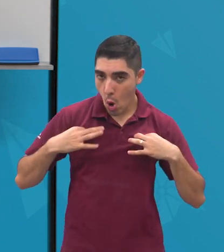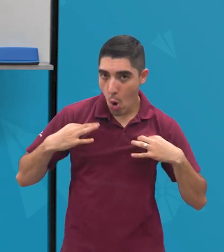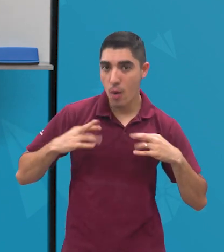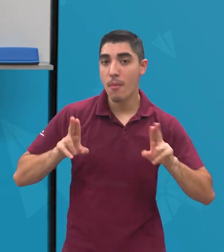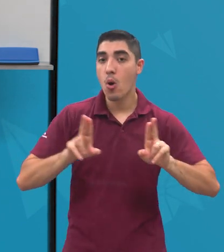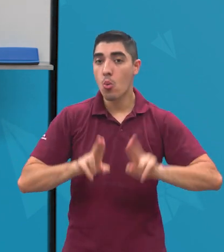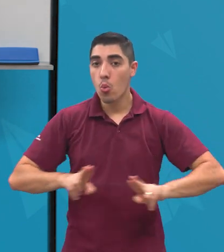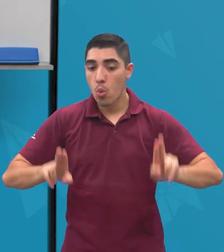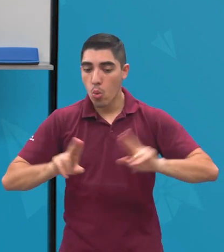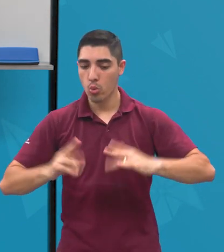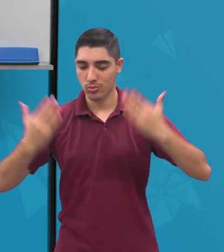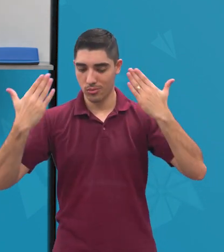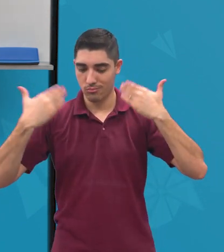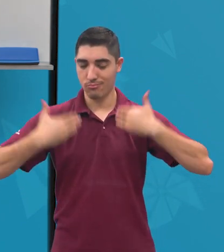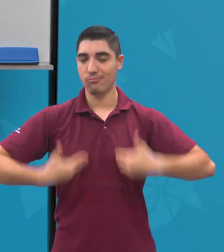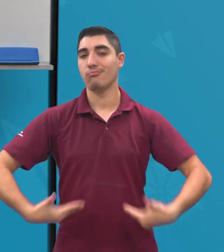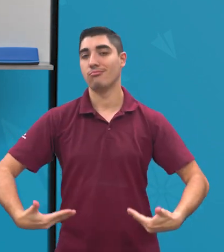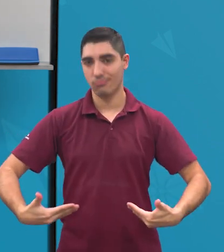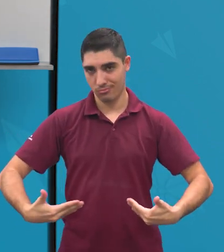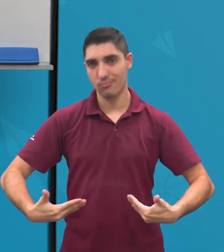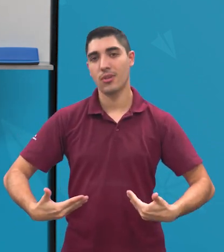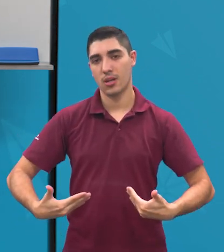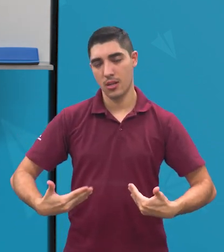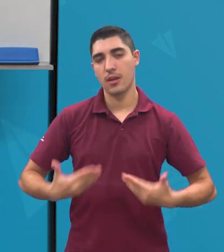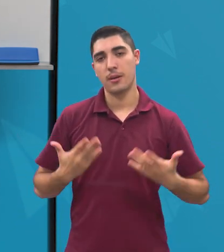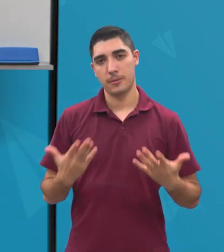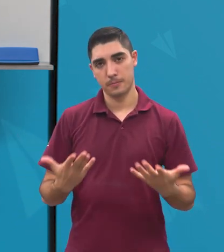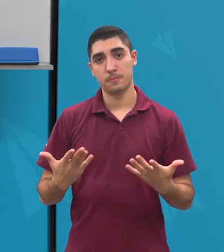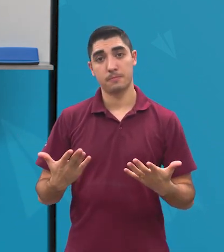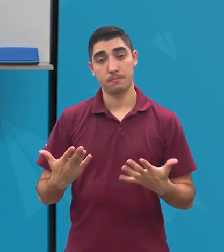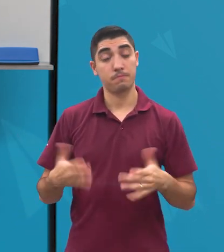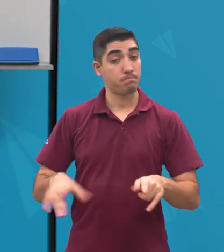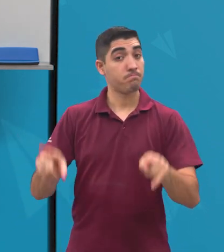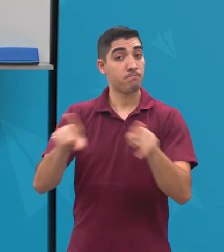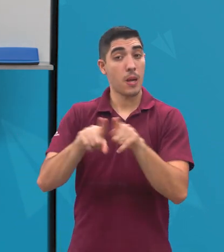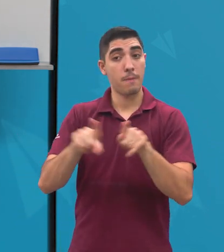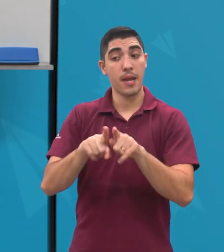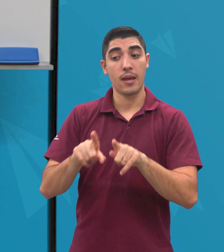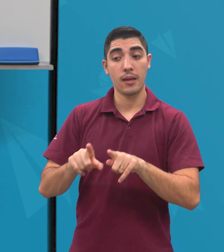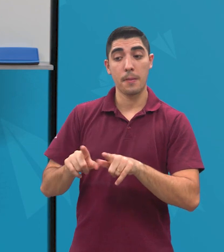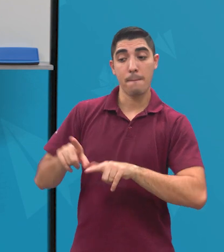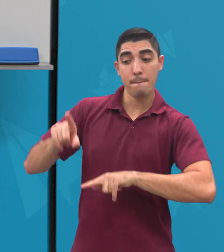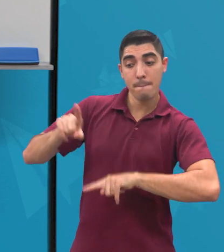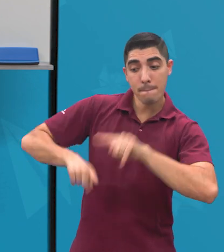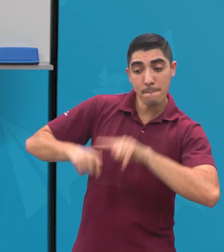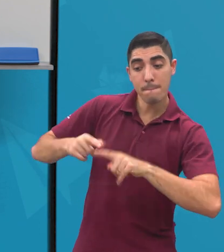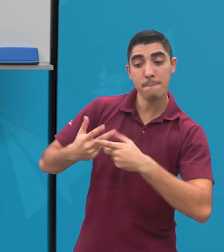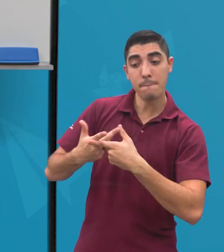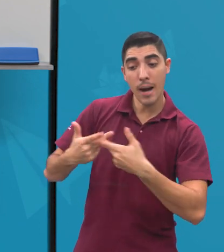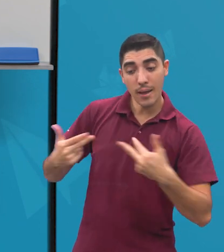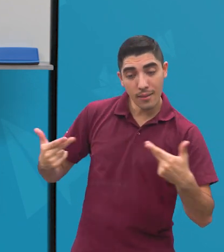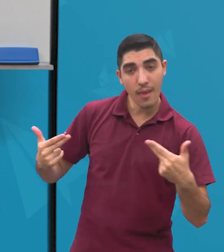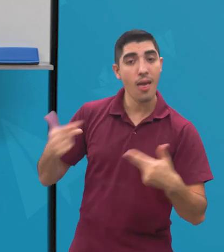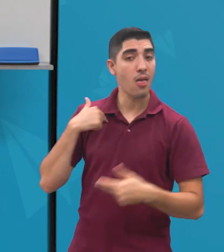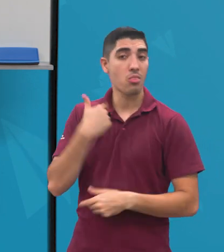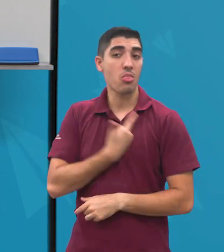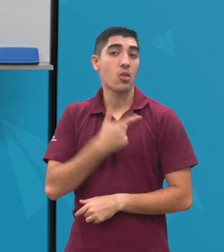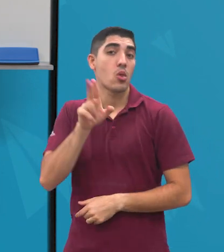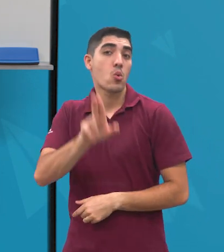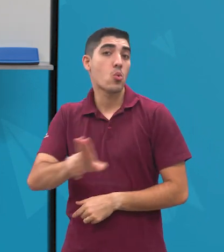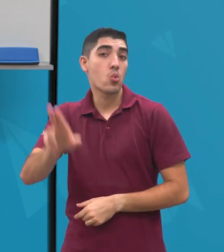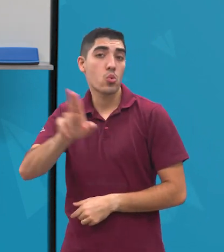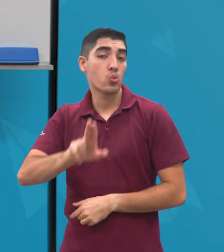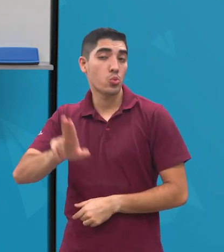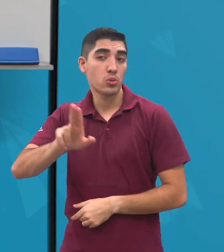usamos para cobrir esses corpos, as nossas roupas e as tecnologias que nós usamos com as mais